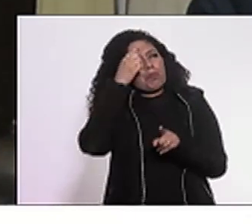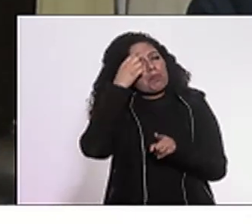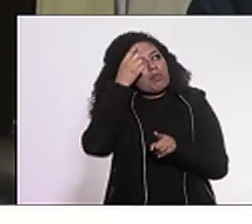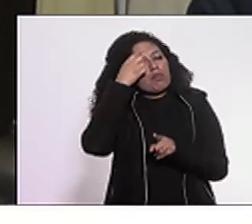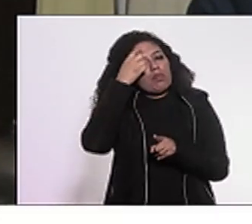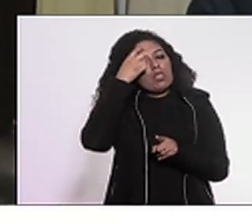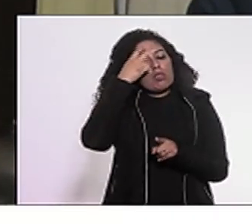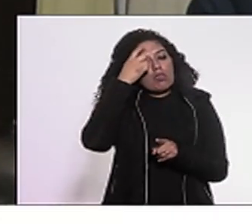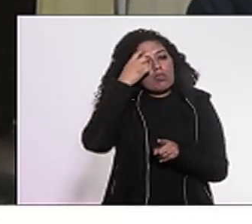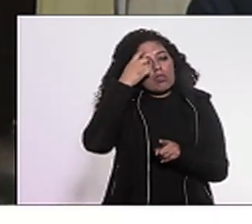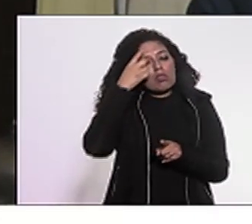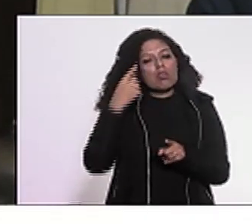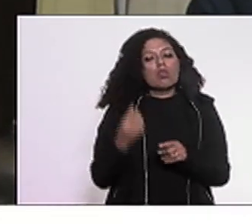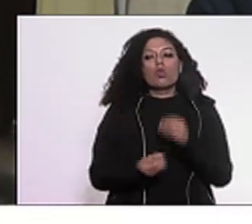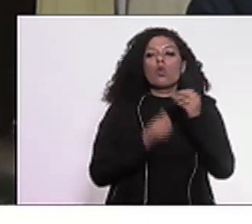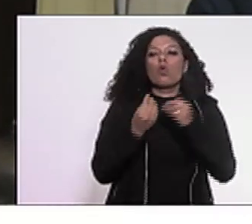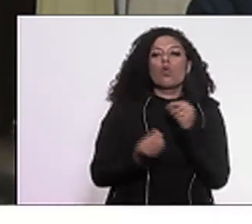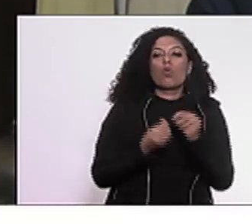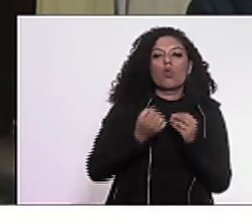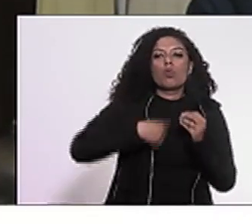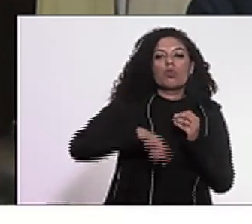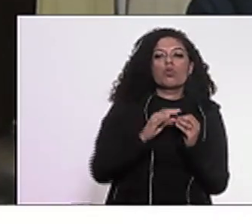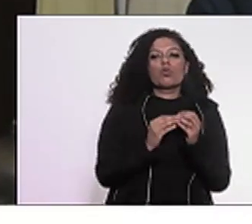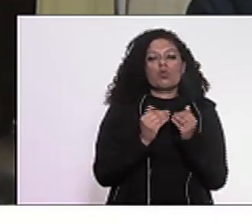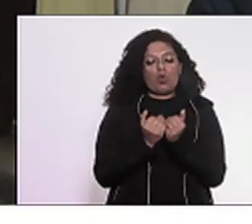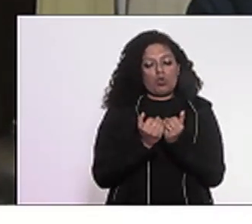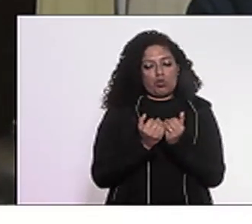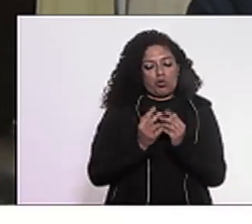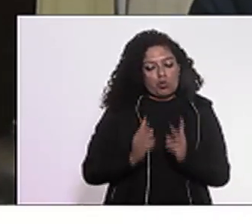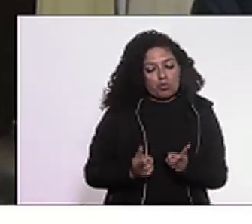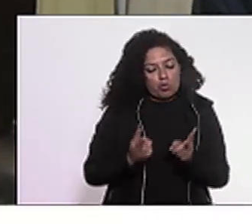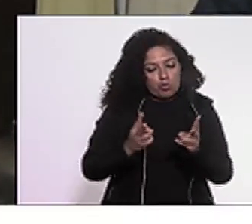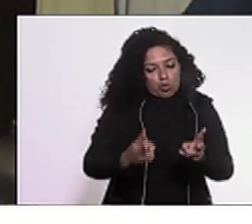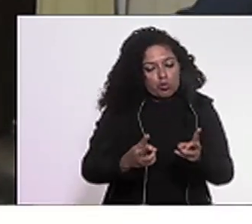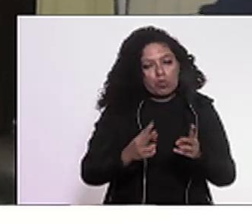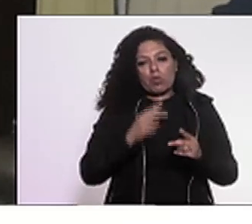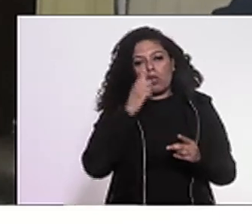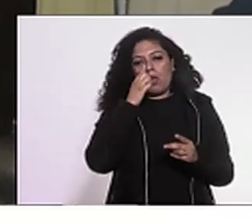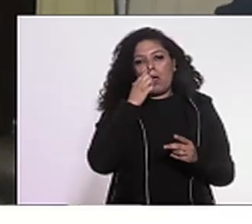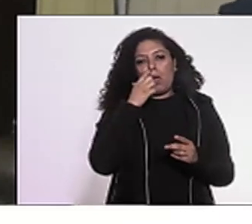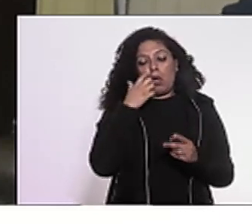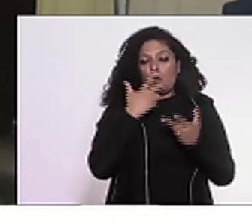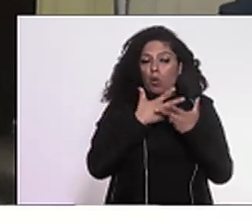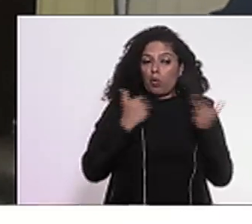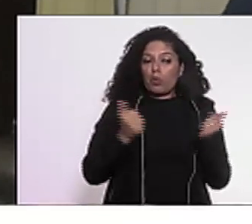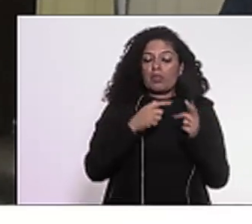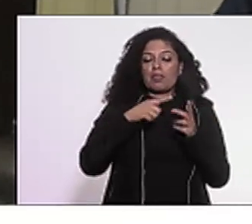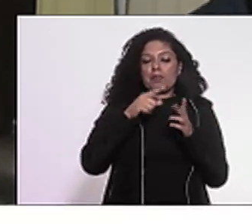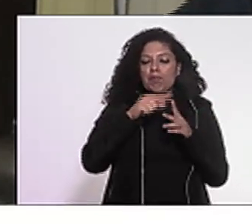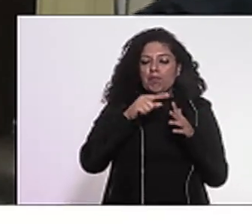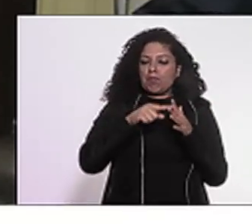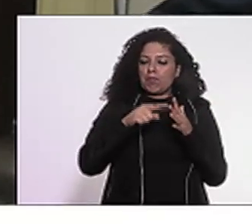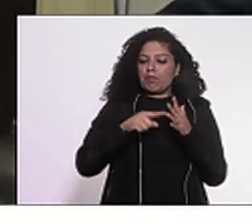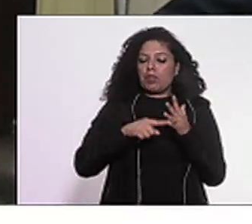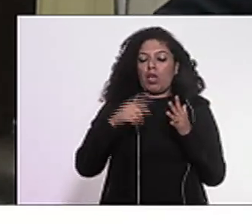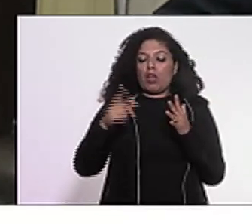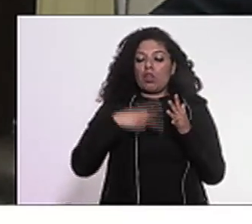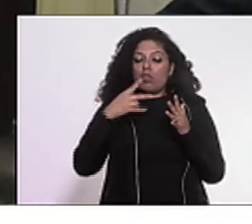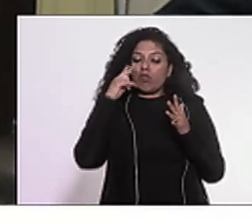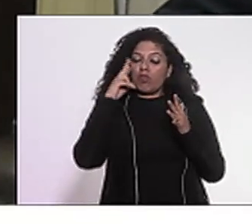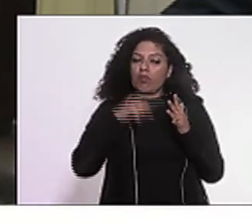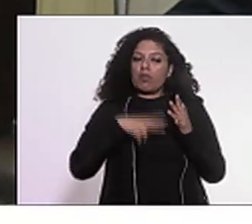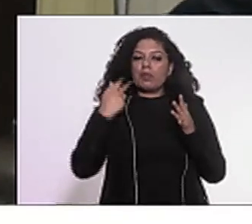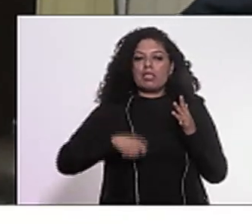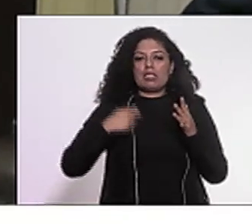pensando, né, em como é que a gente pode levar isso adiante, de algumas questões. Por